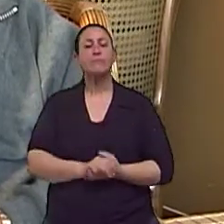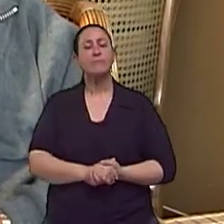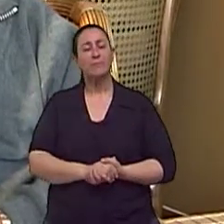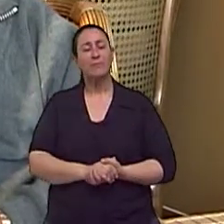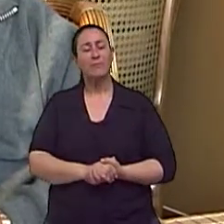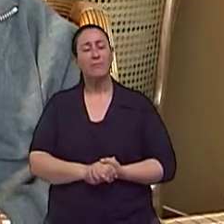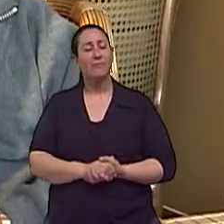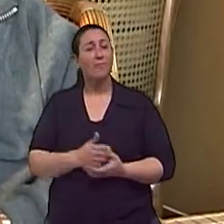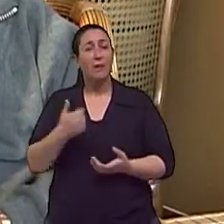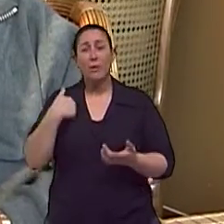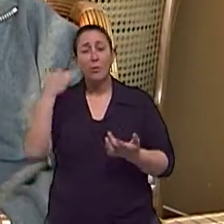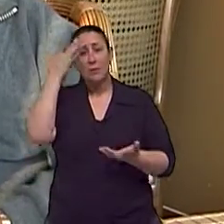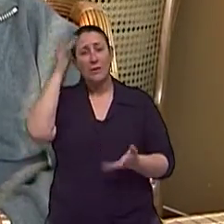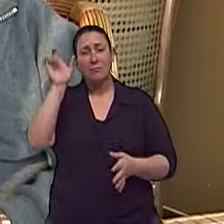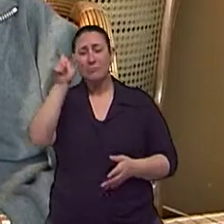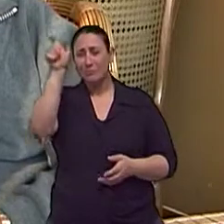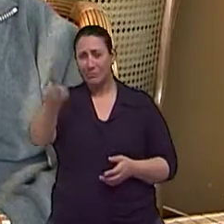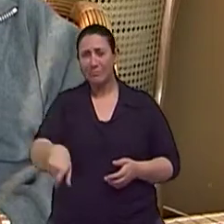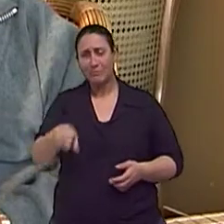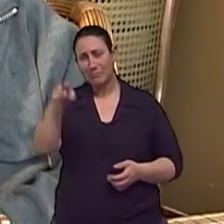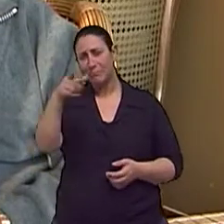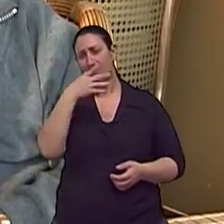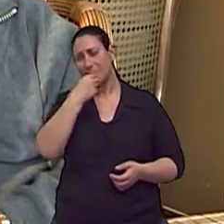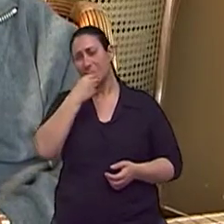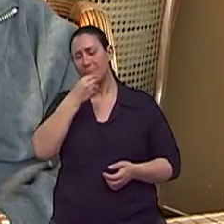mas eu não sei com esse cardiologista